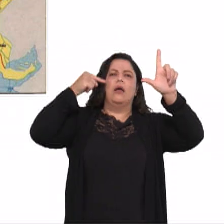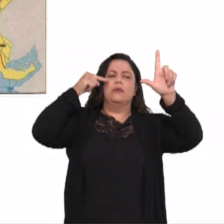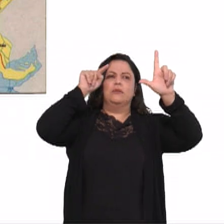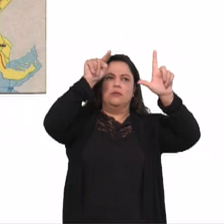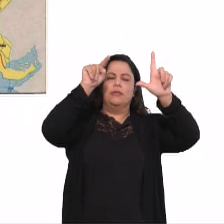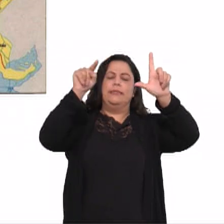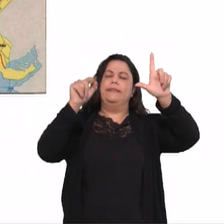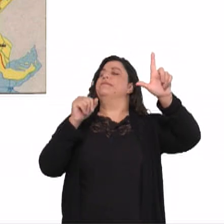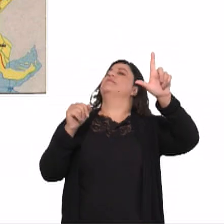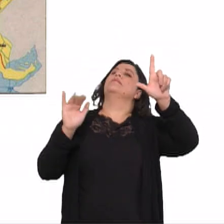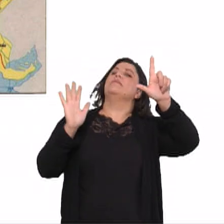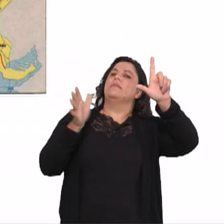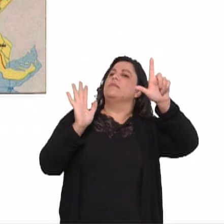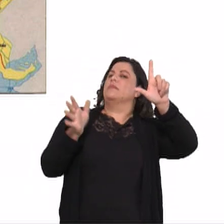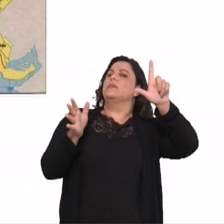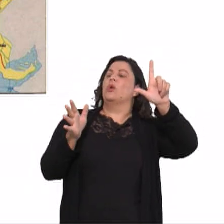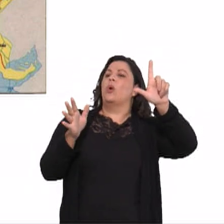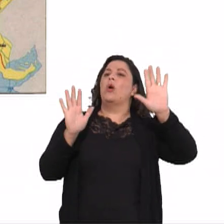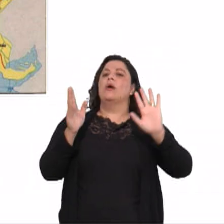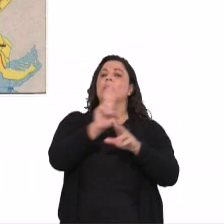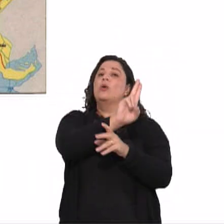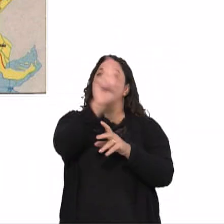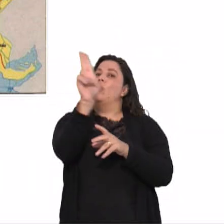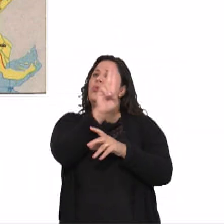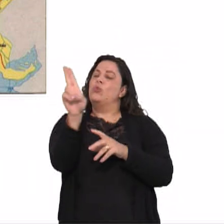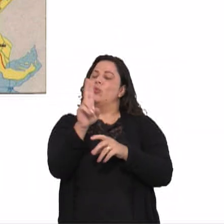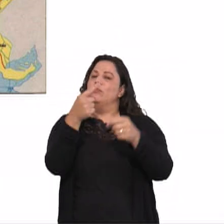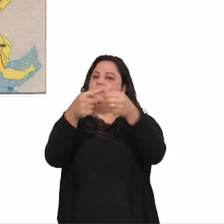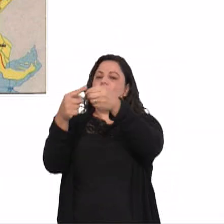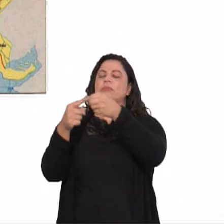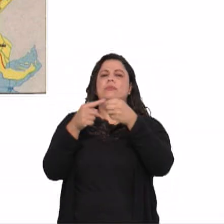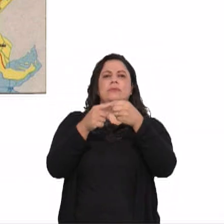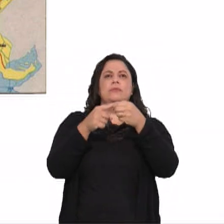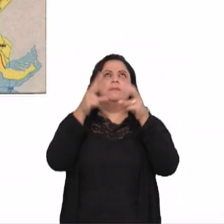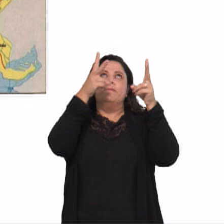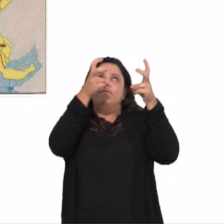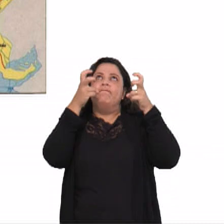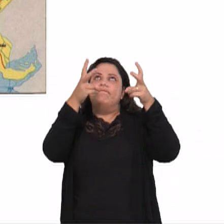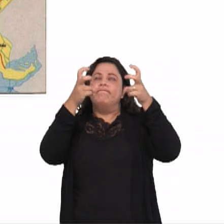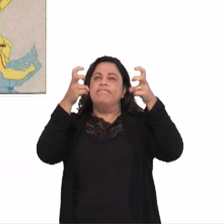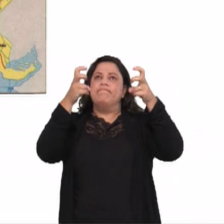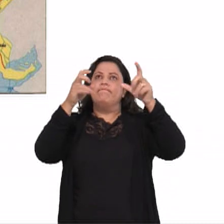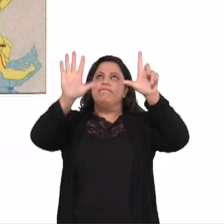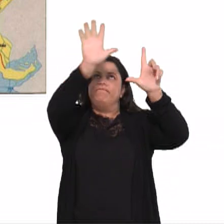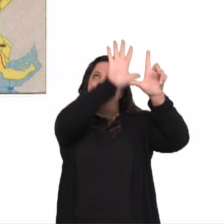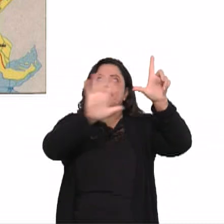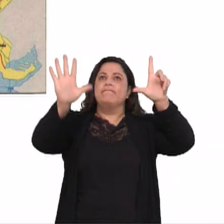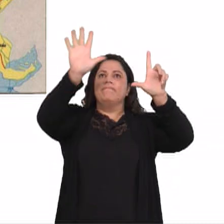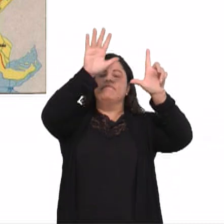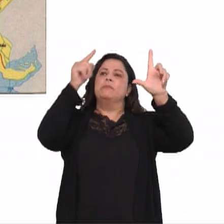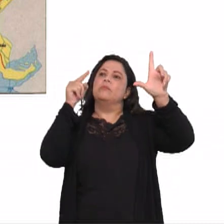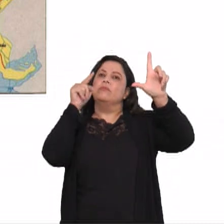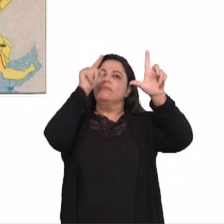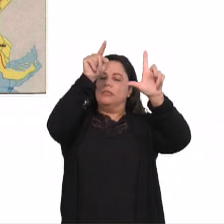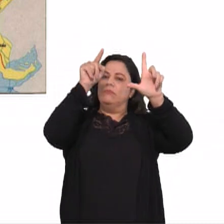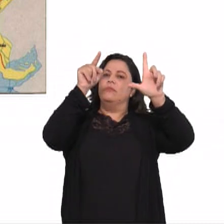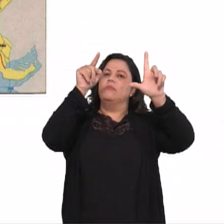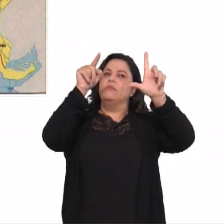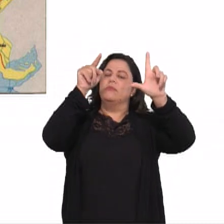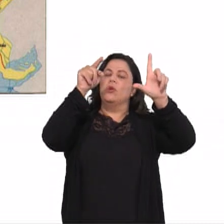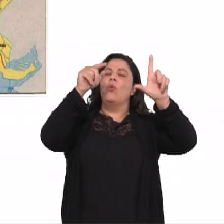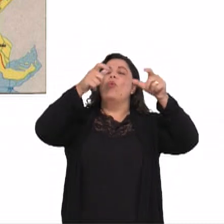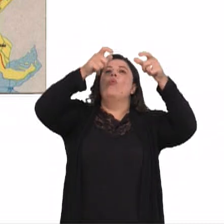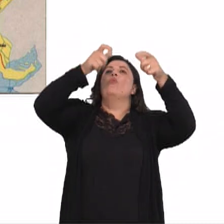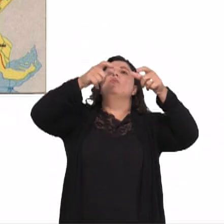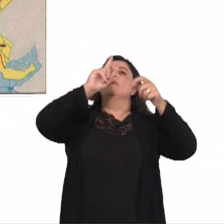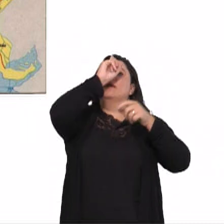agora que eu citei o nome dessas cidades, você vai olhar de novo para o mapa aqui e toda essa região que está em